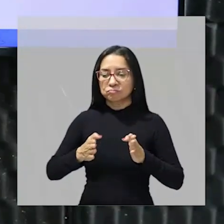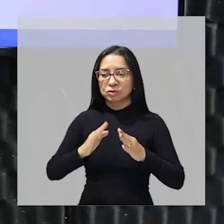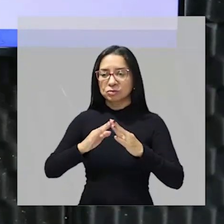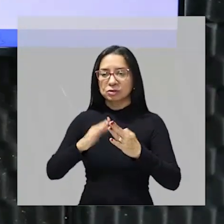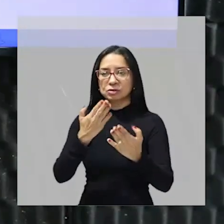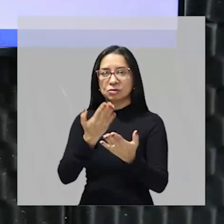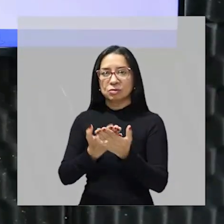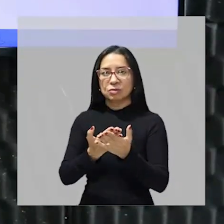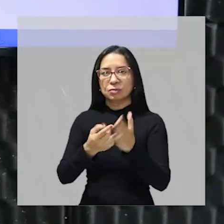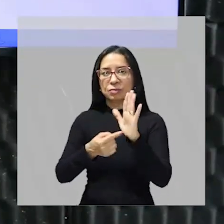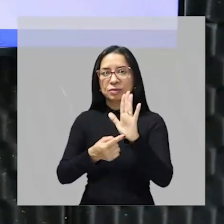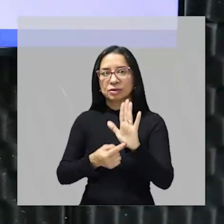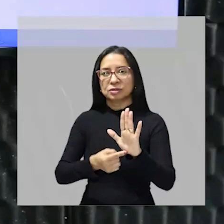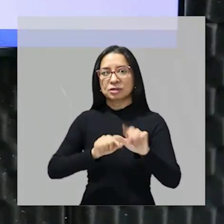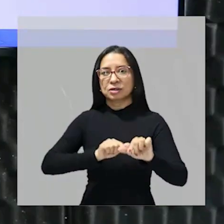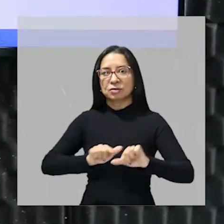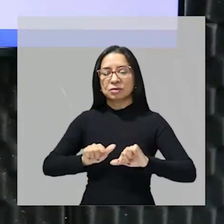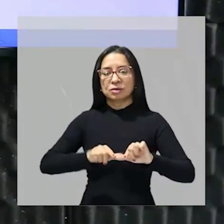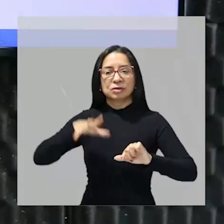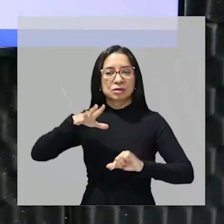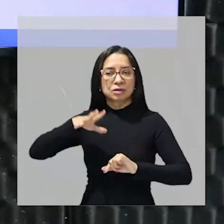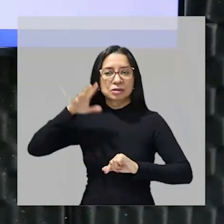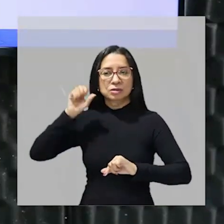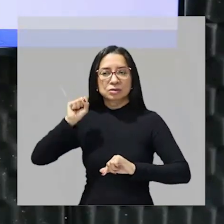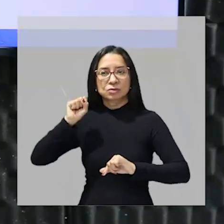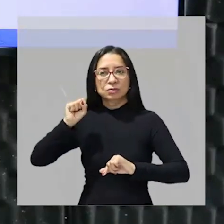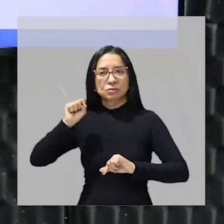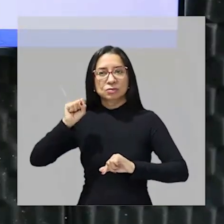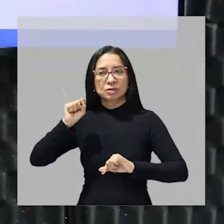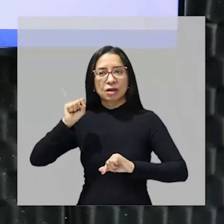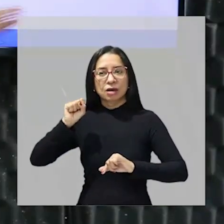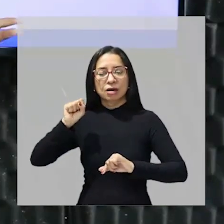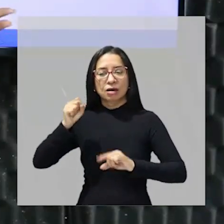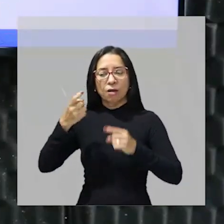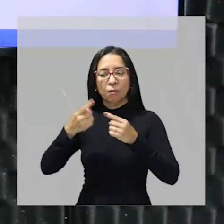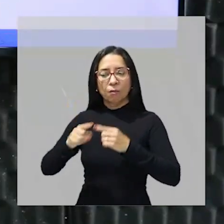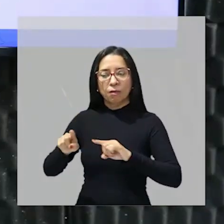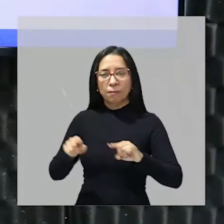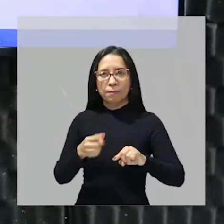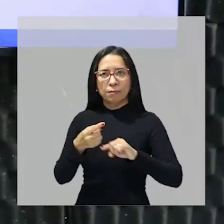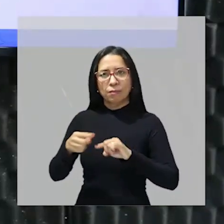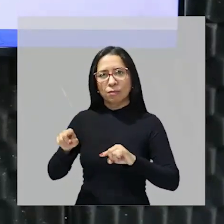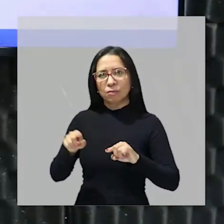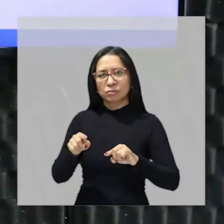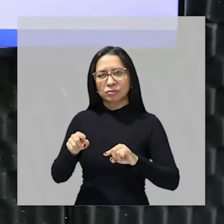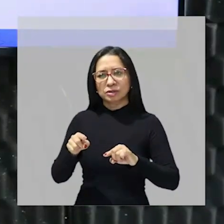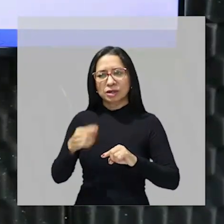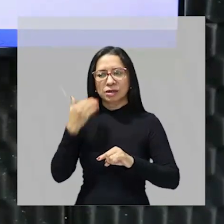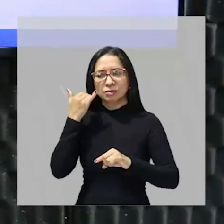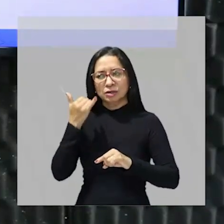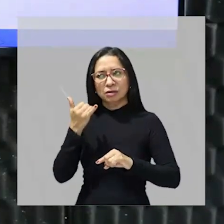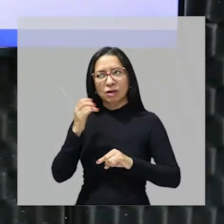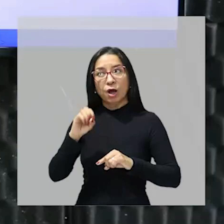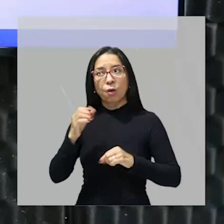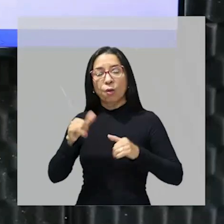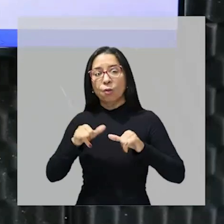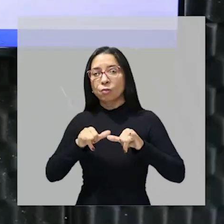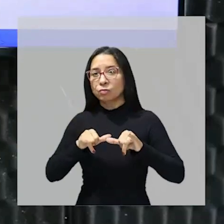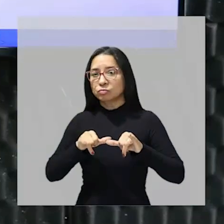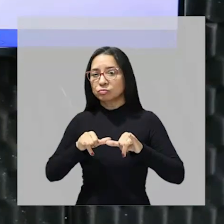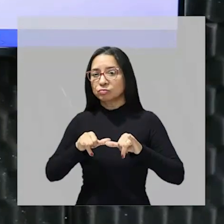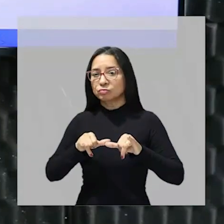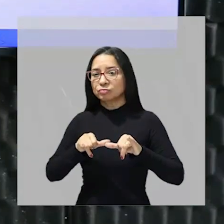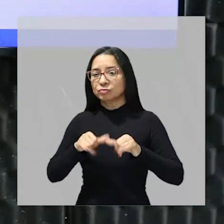para apresentar o trabalho, você escuta uma música no escolar ou no seu próprio celular que de repente te dá